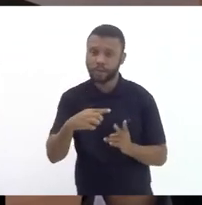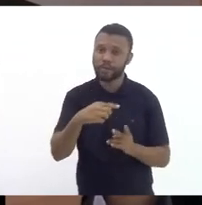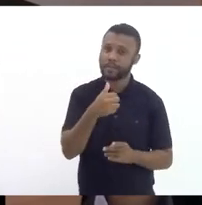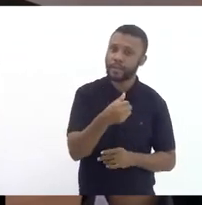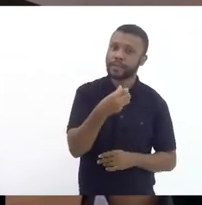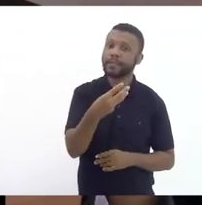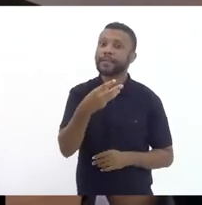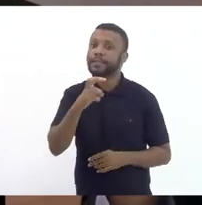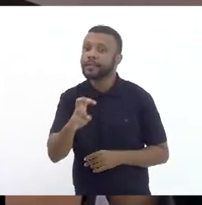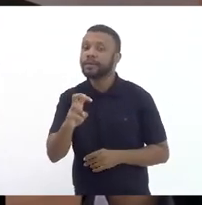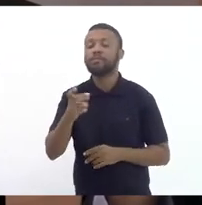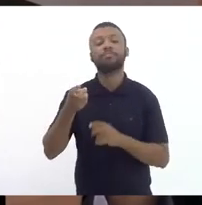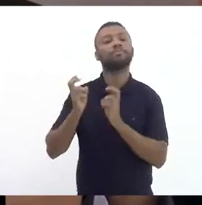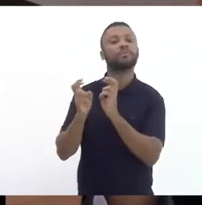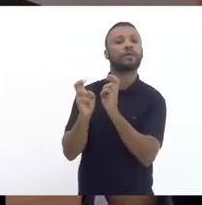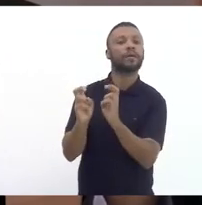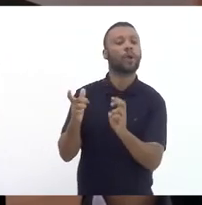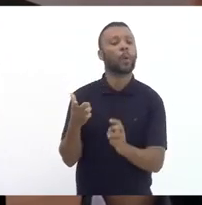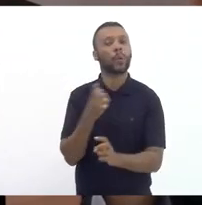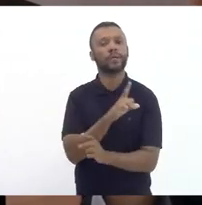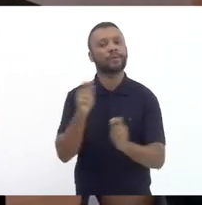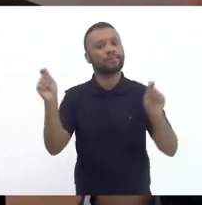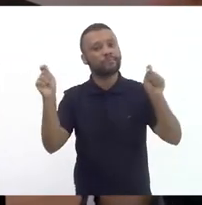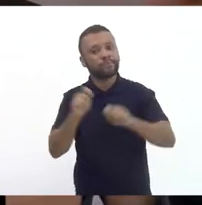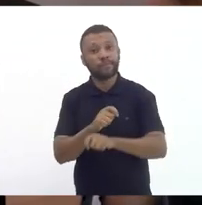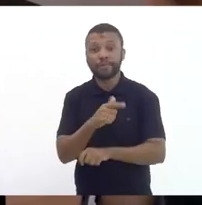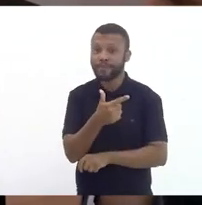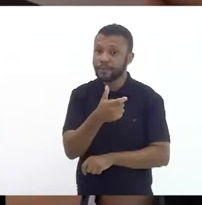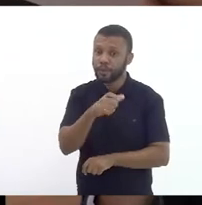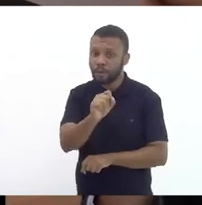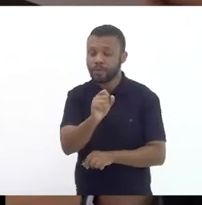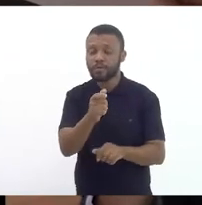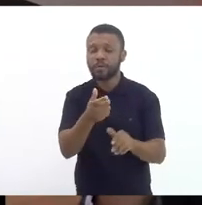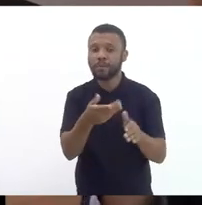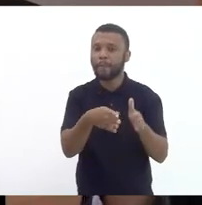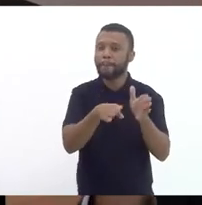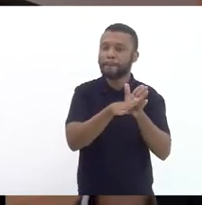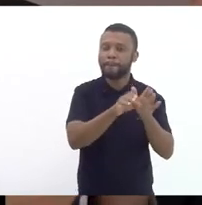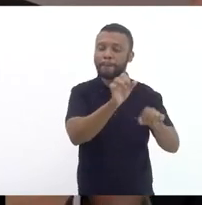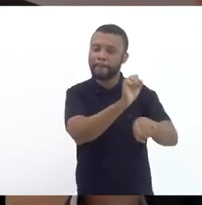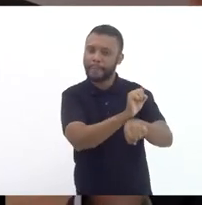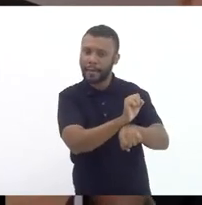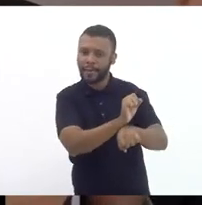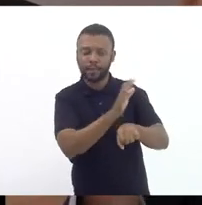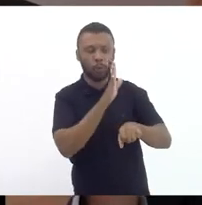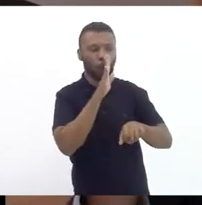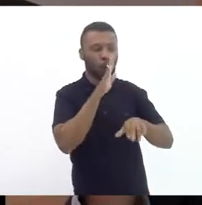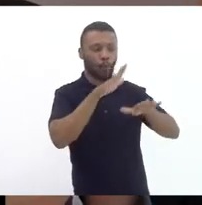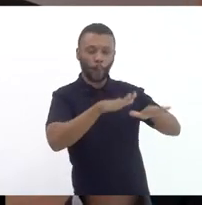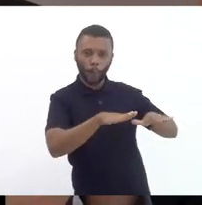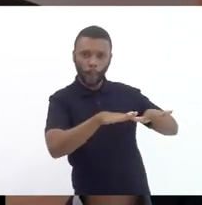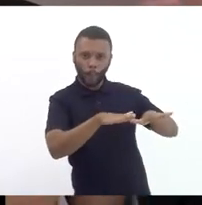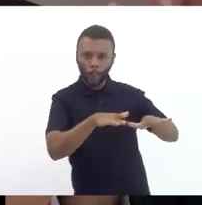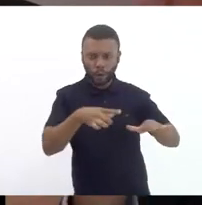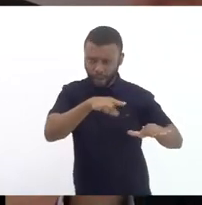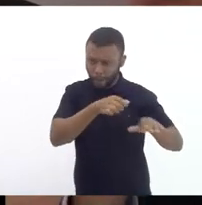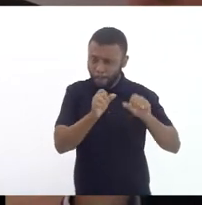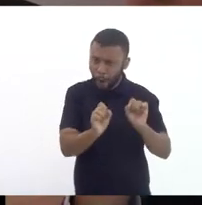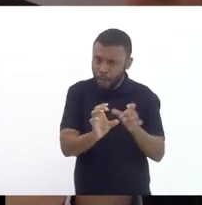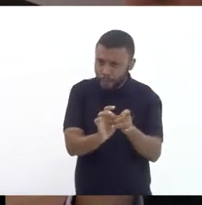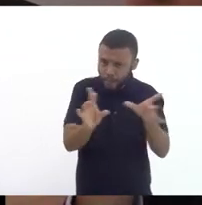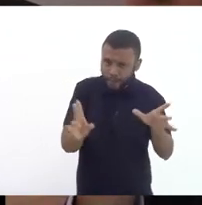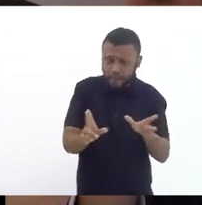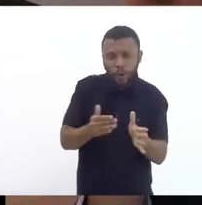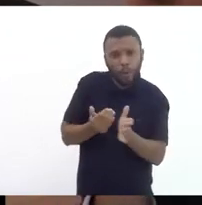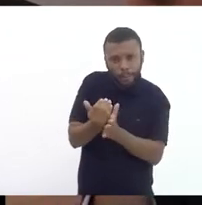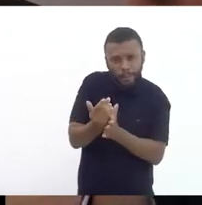atendem essa demanda. São 28 garageados, é isso? São 28 garageados. Esses trens podem ser colocados em funcionamento a qualquer momento, é